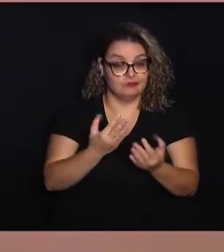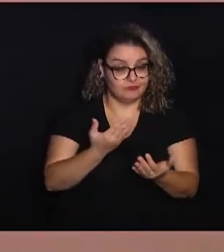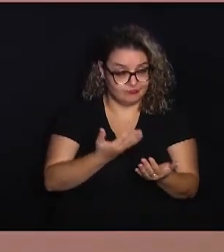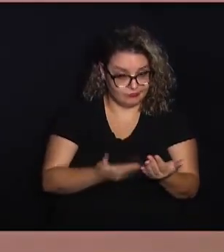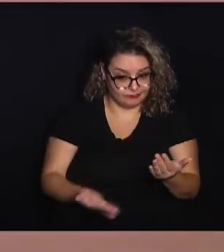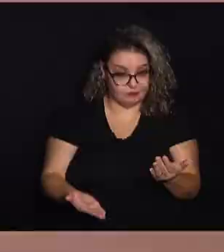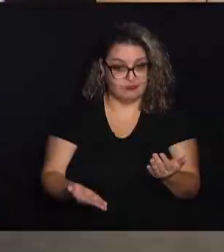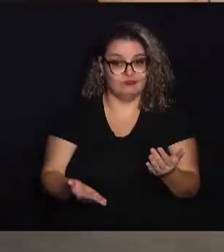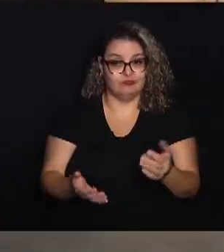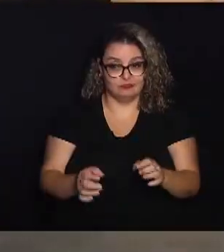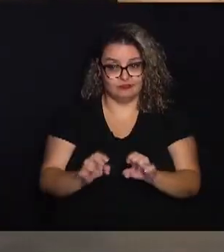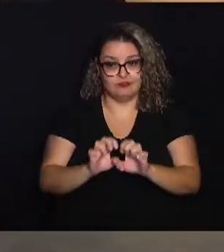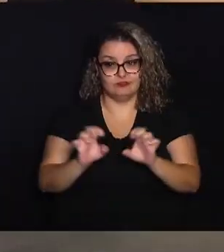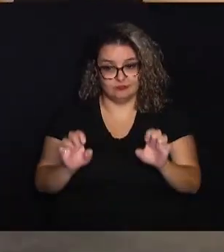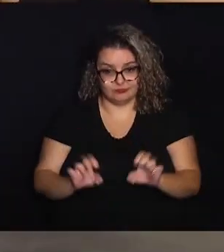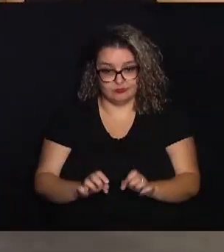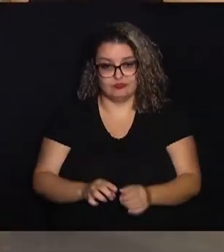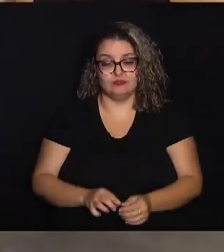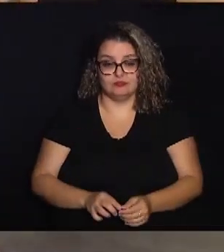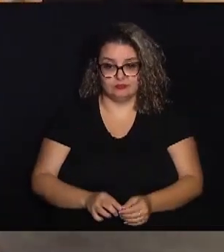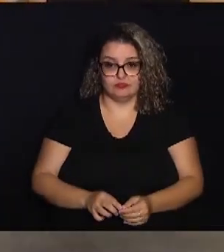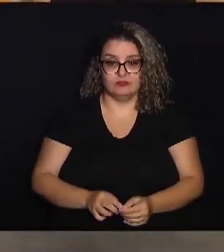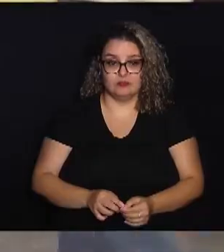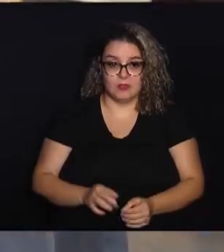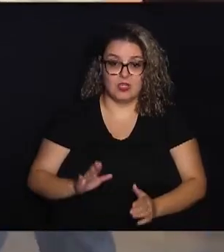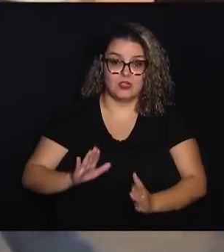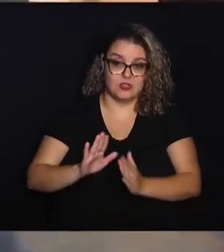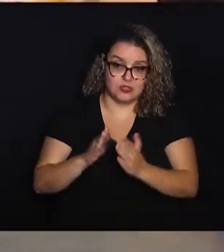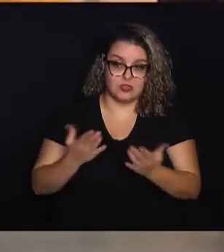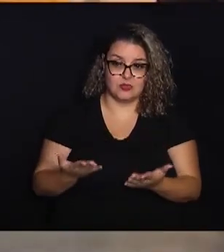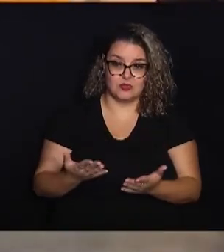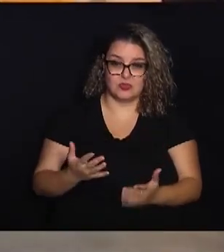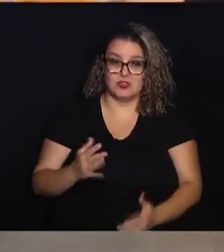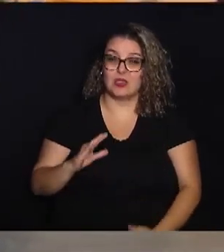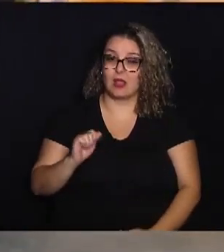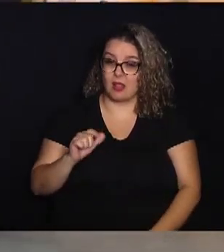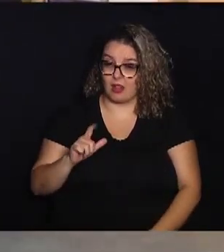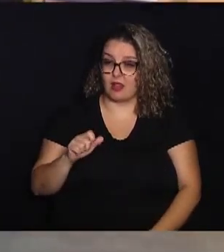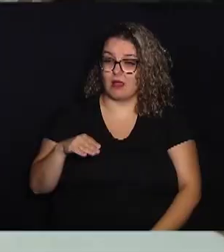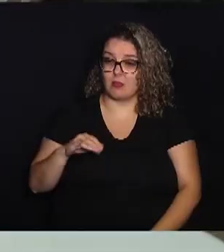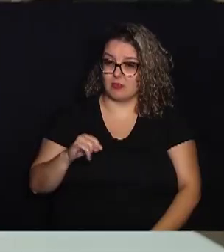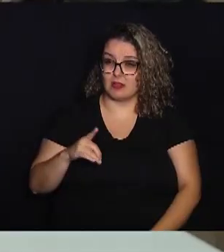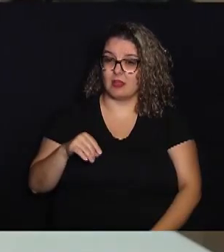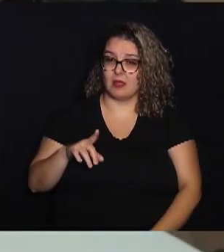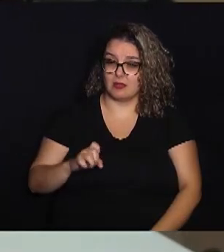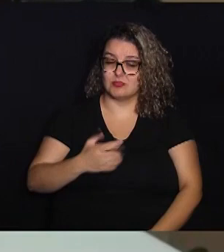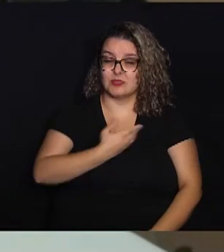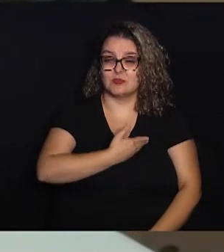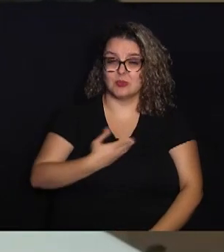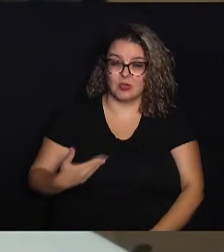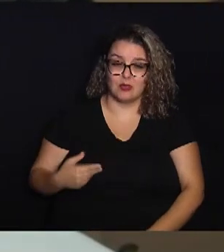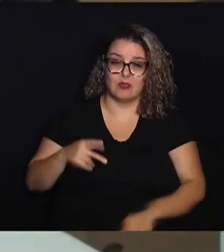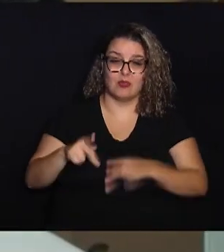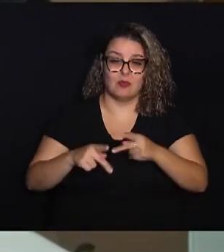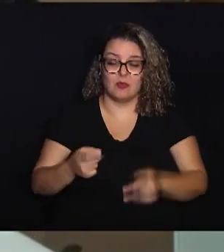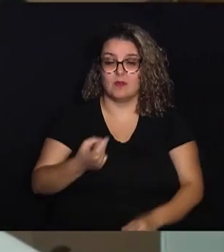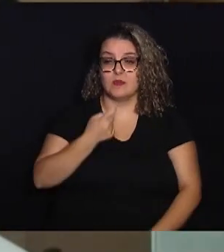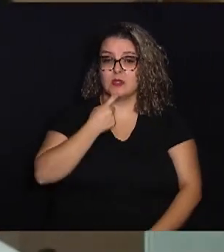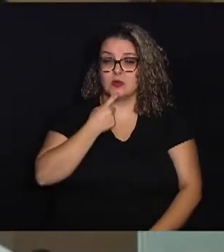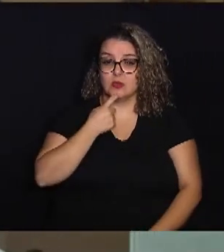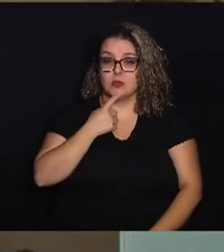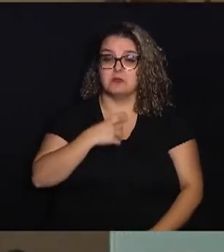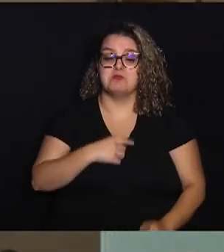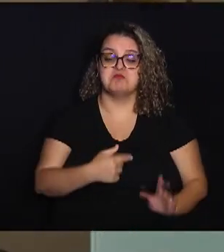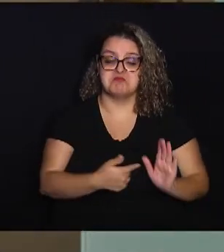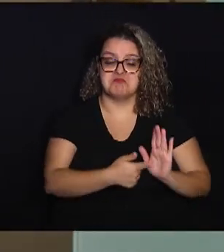danificando infraestrutura. E diante dessa situação de calamidade pública, o povo campineiro tem demonstrado um admirável